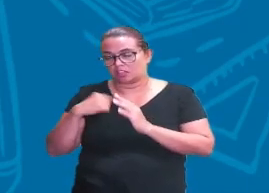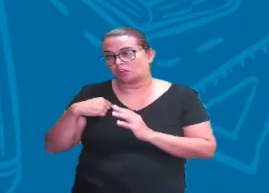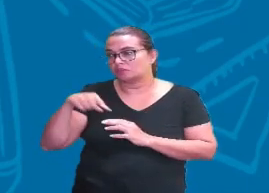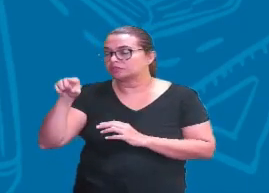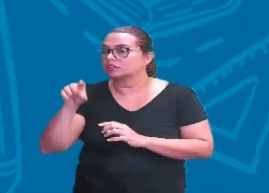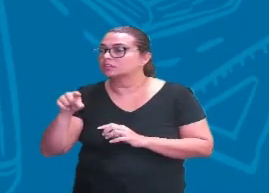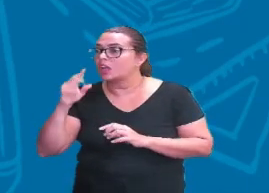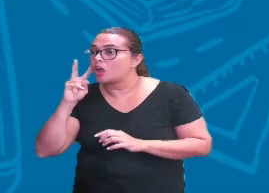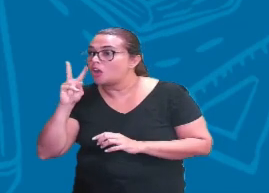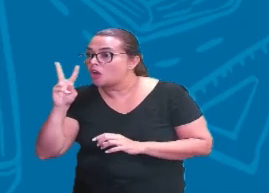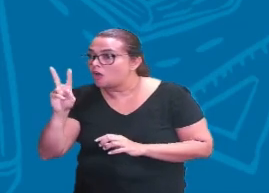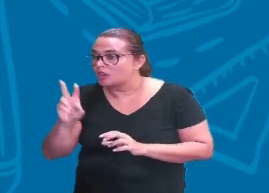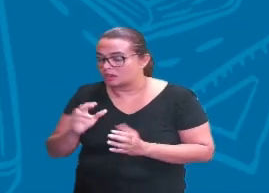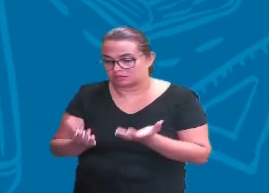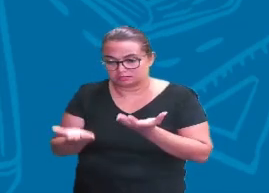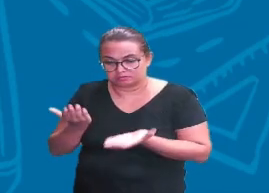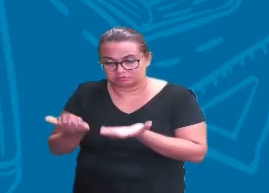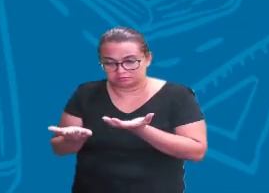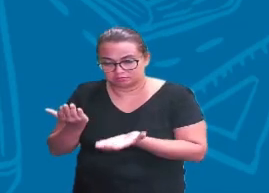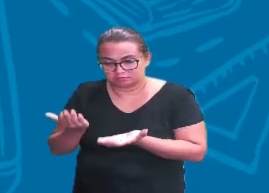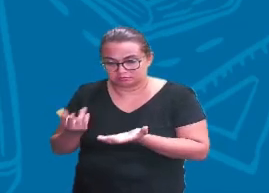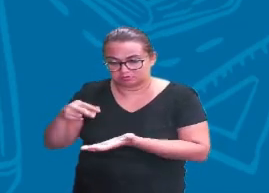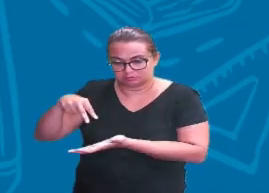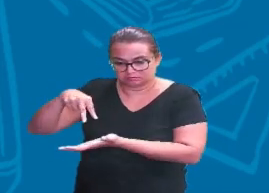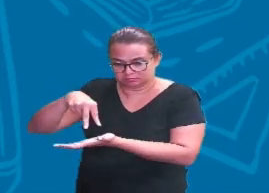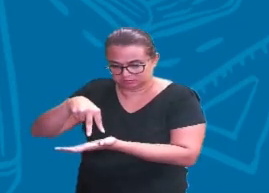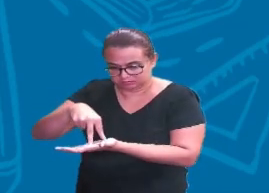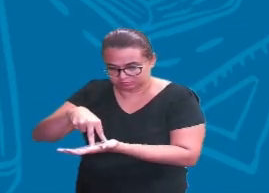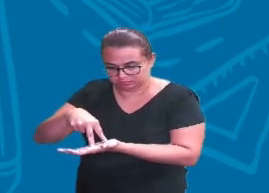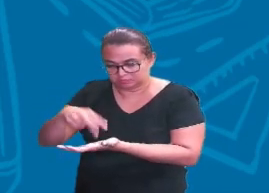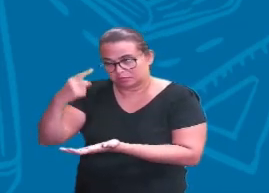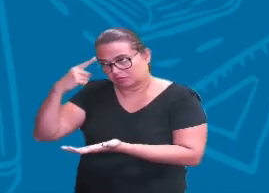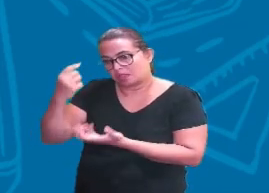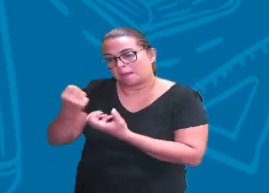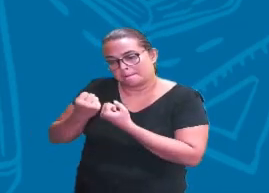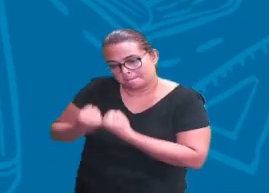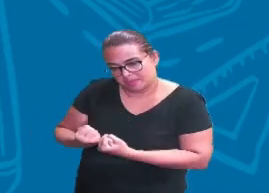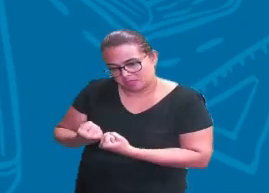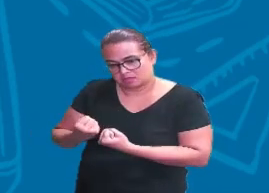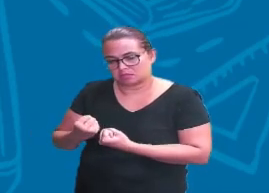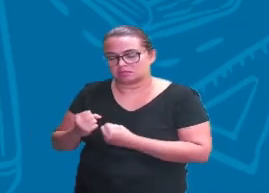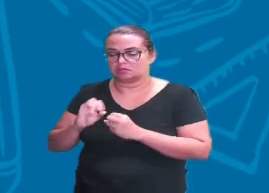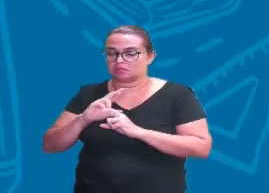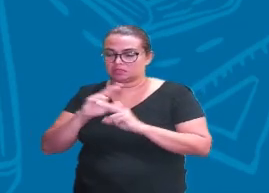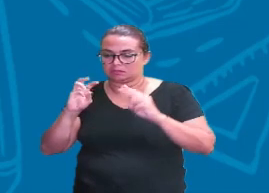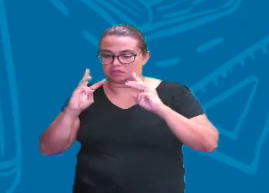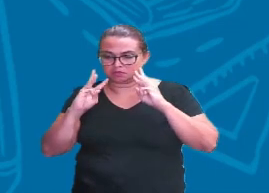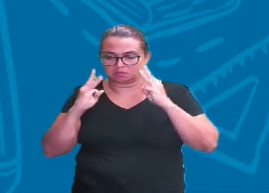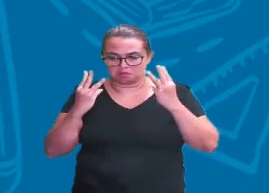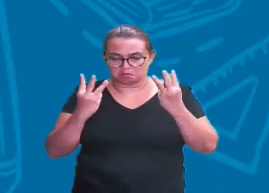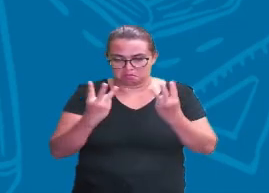Beleza. Peso é diferente de massa. Massa é você. Aonde você